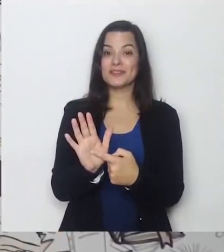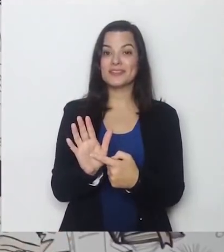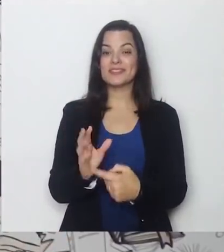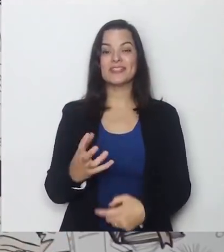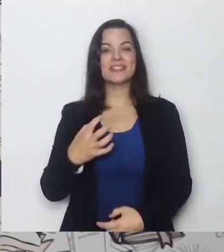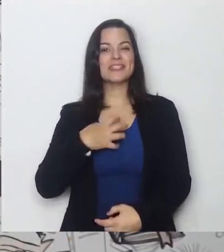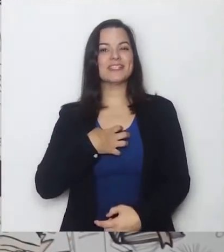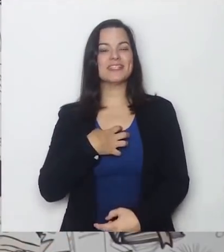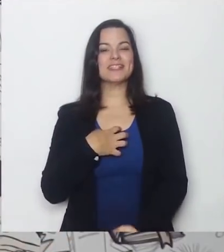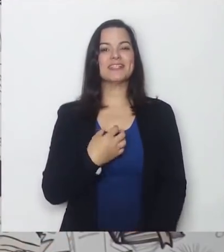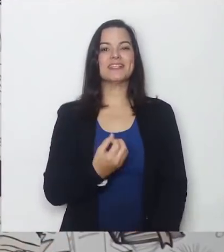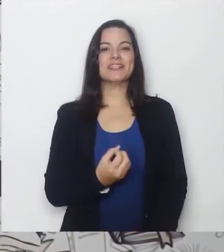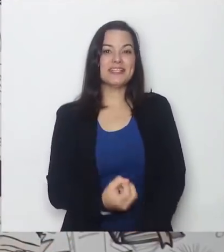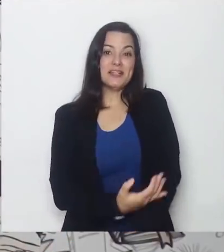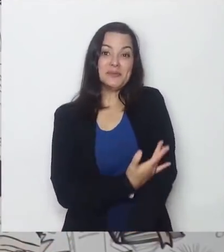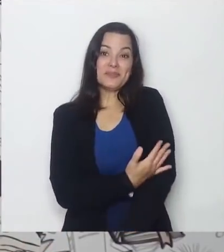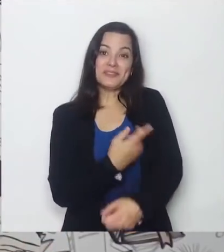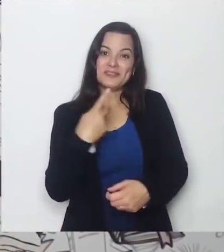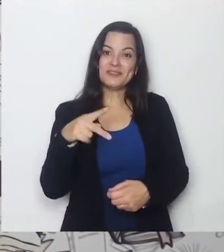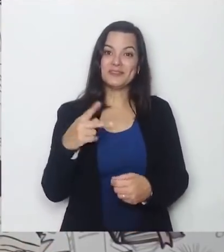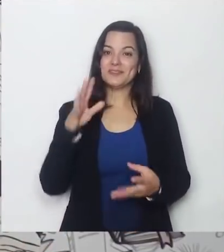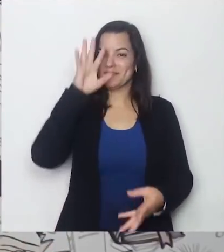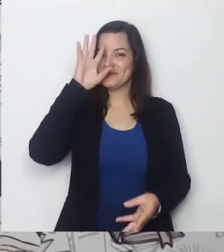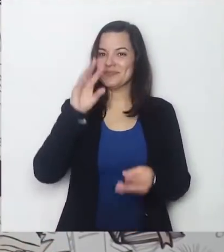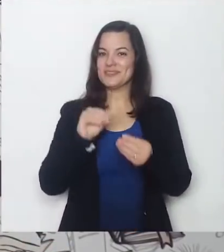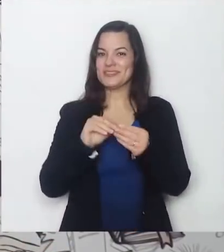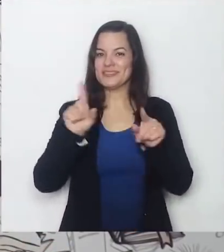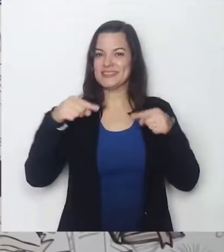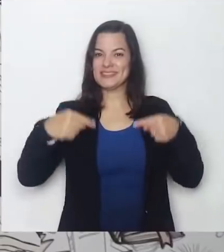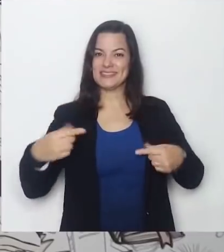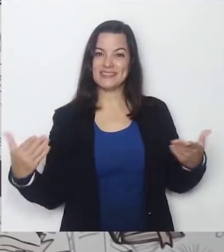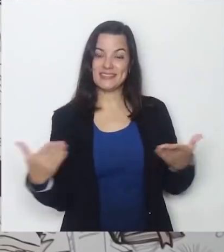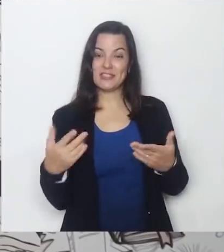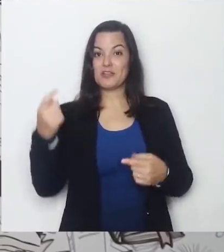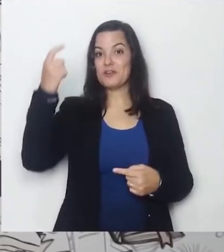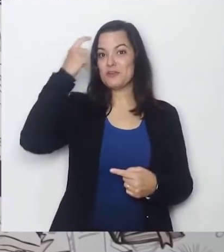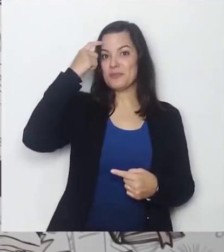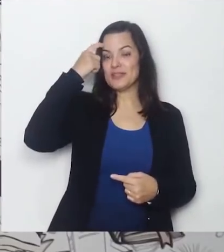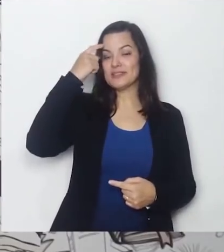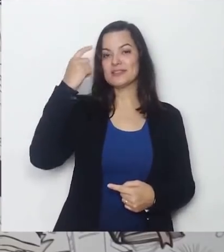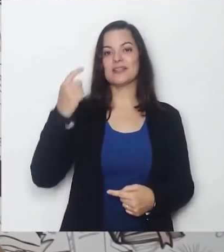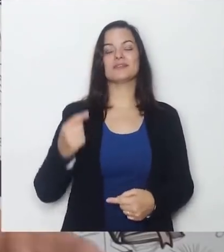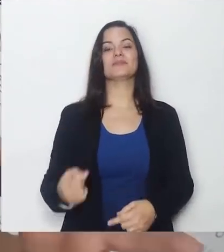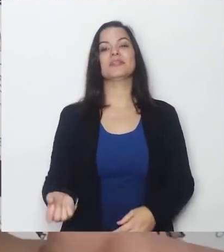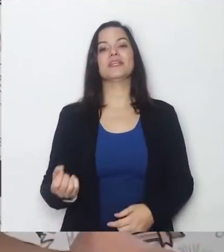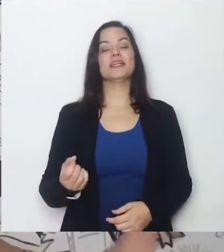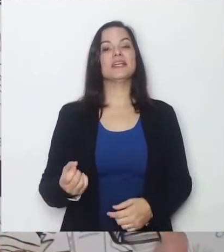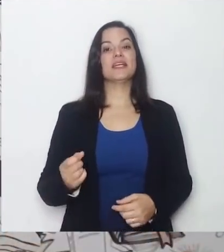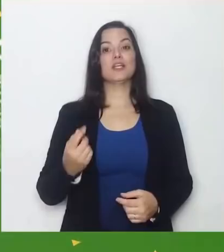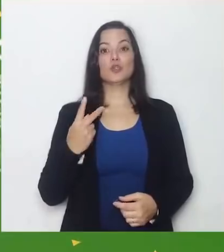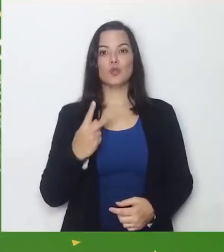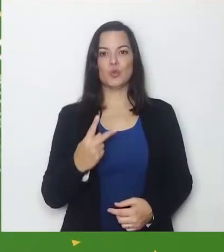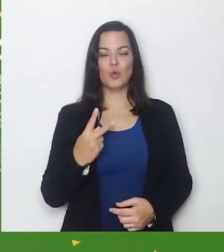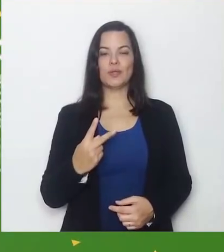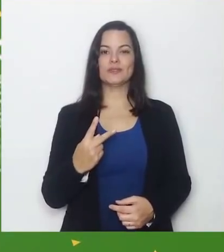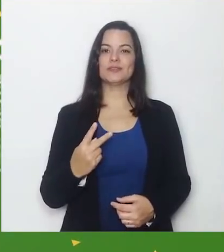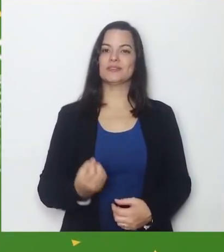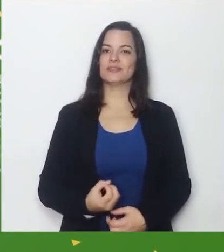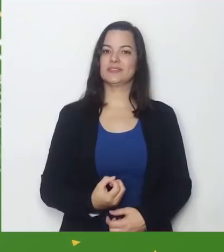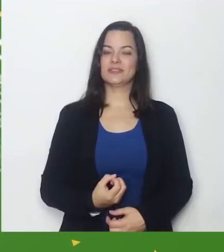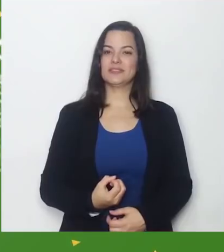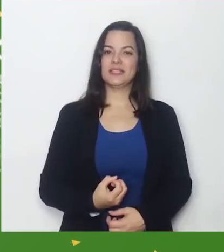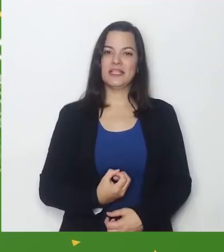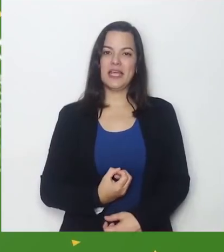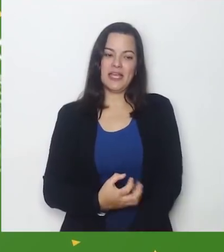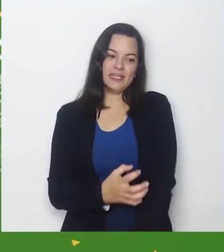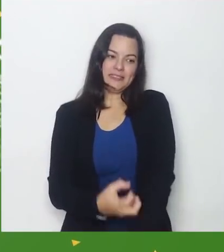expressa essa sua emoção. Então essa é a síntese do nosso desafio de hoje. Pensar em emoções opostas